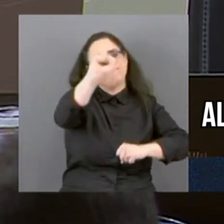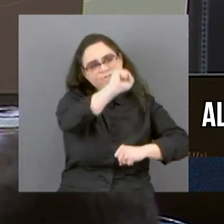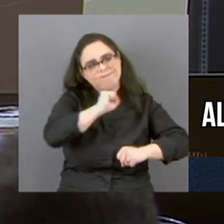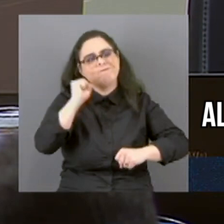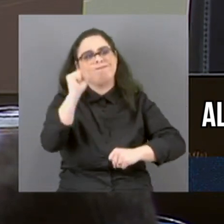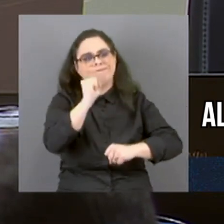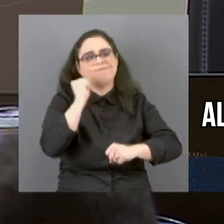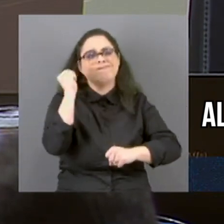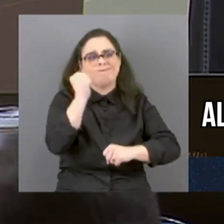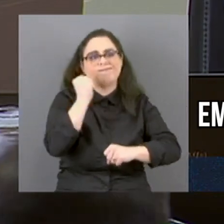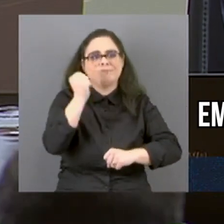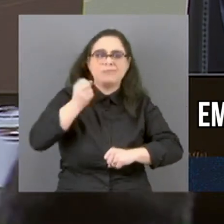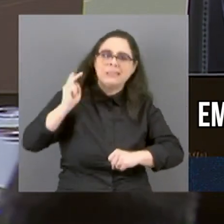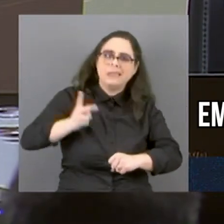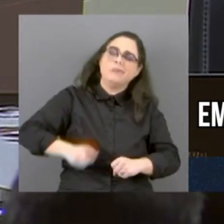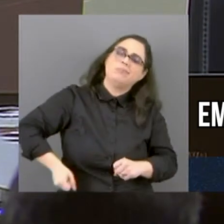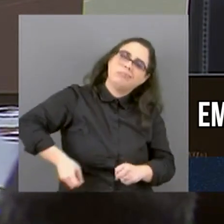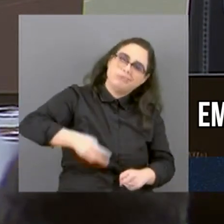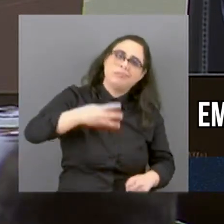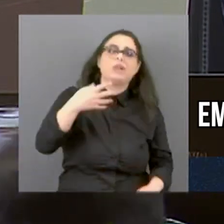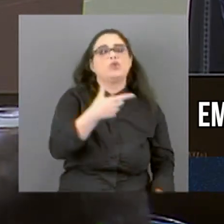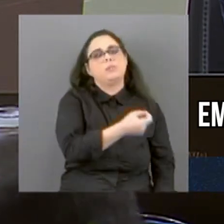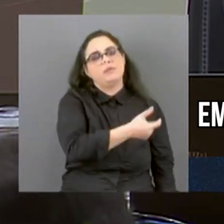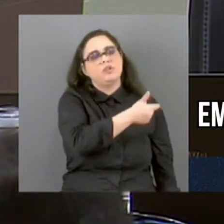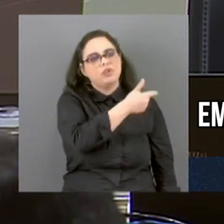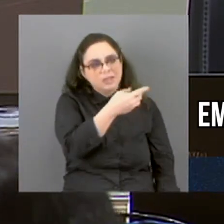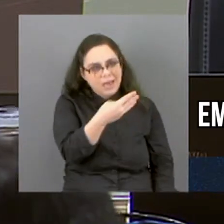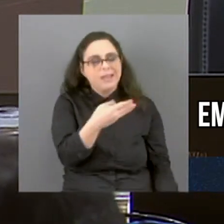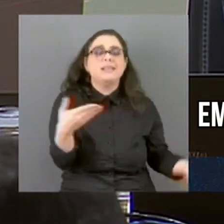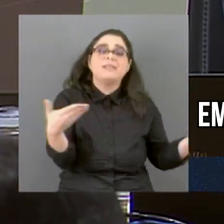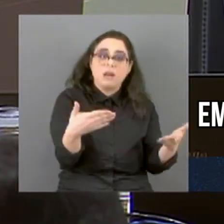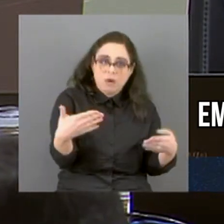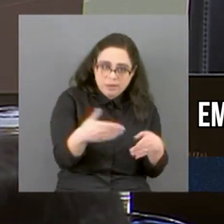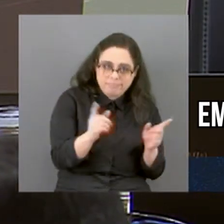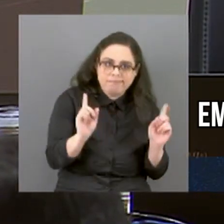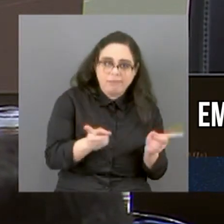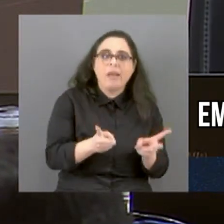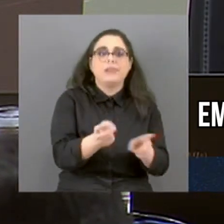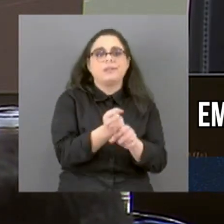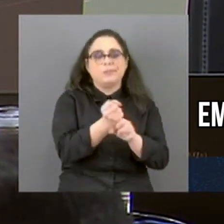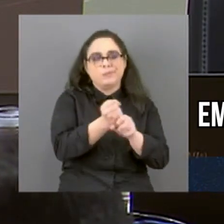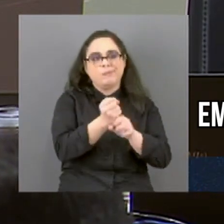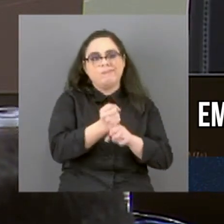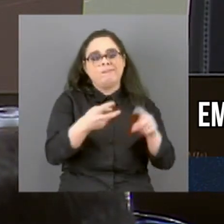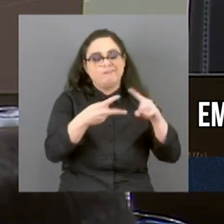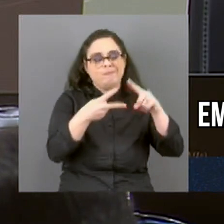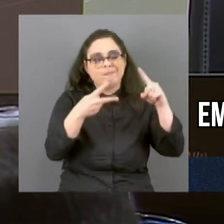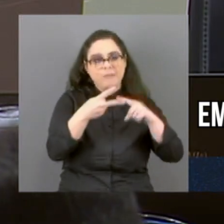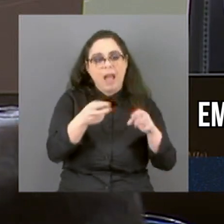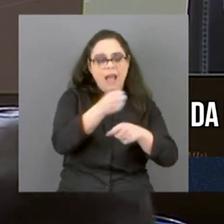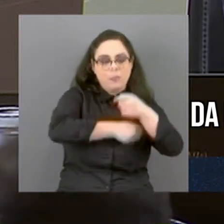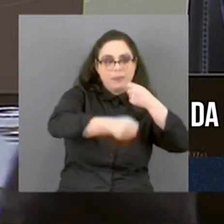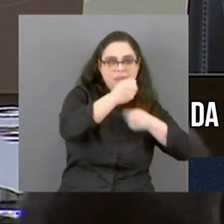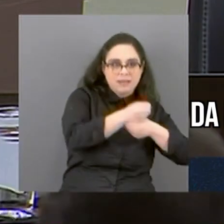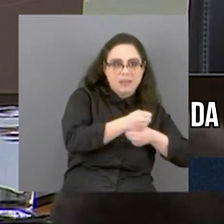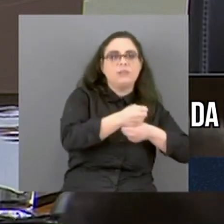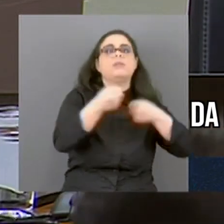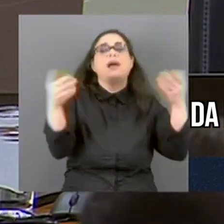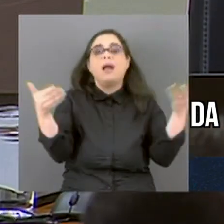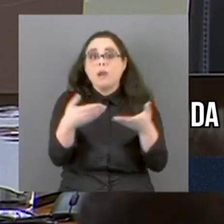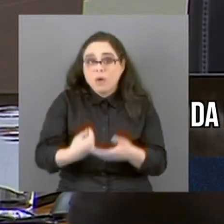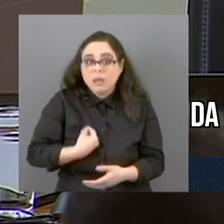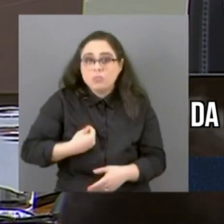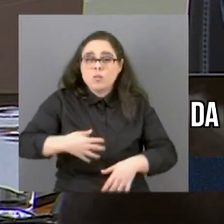forma repetida em 2023 e em 2024, as duas maiores estiagens da